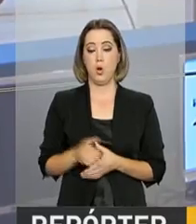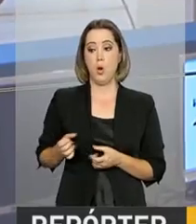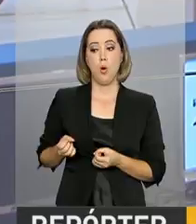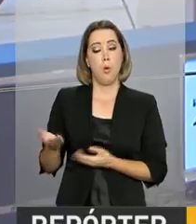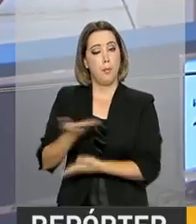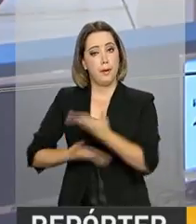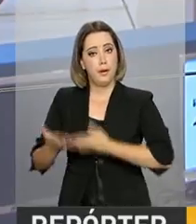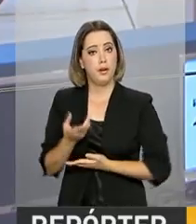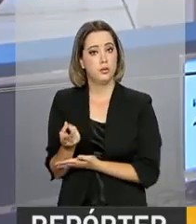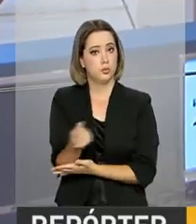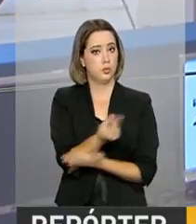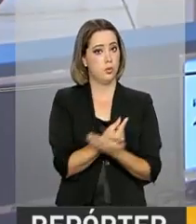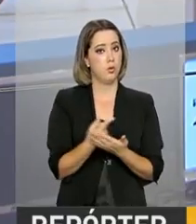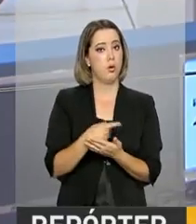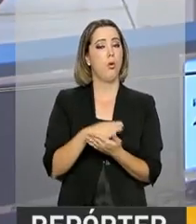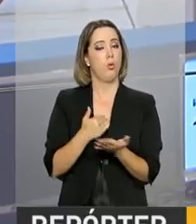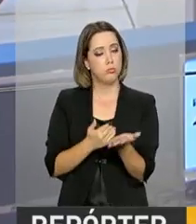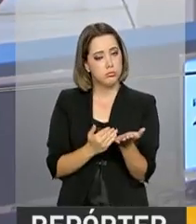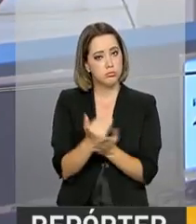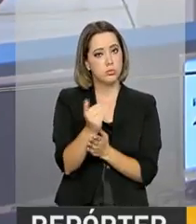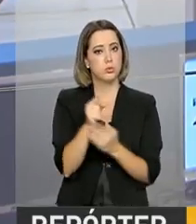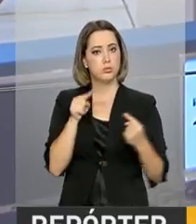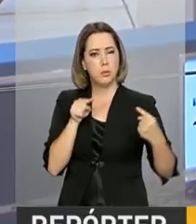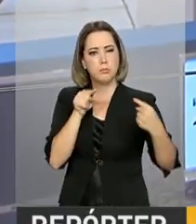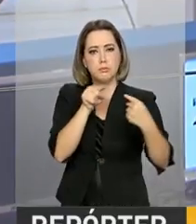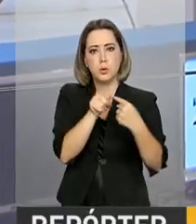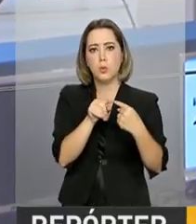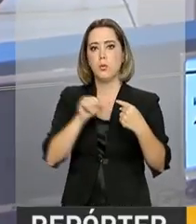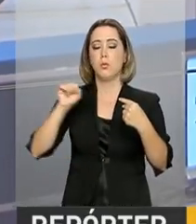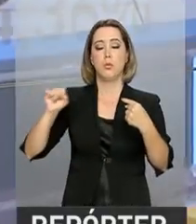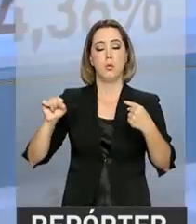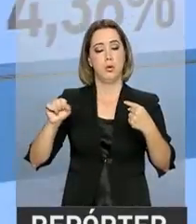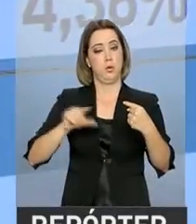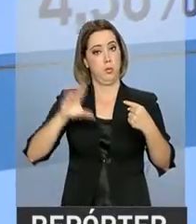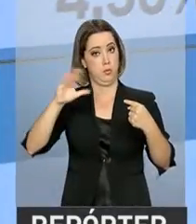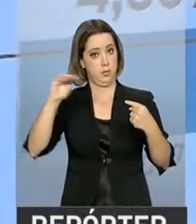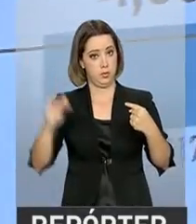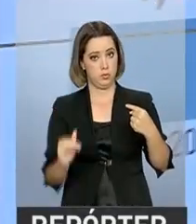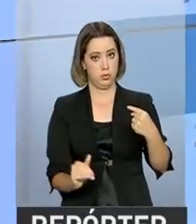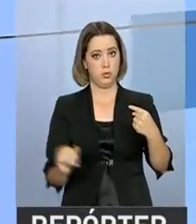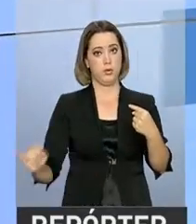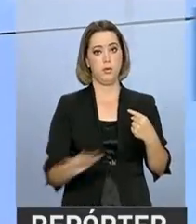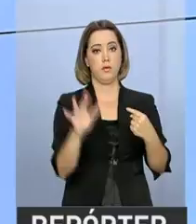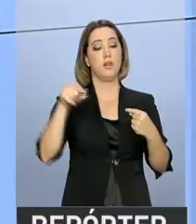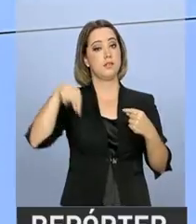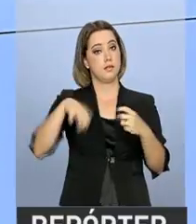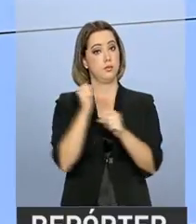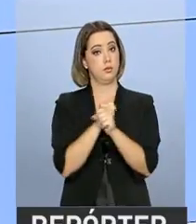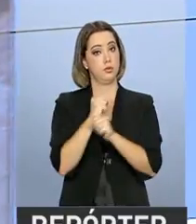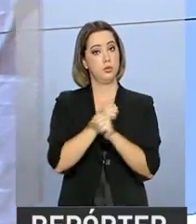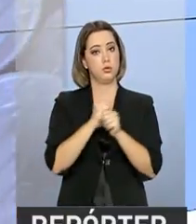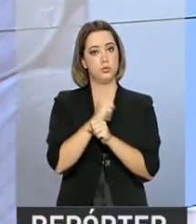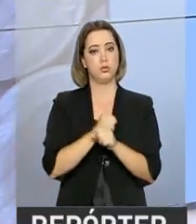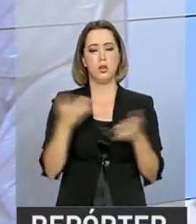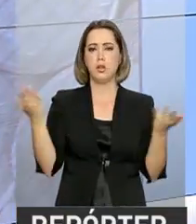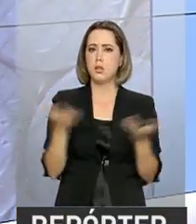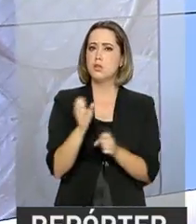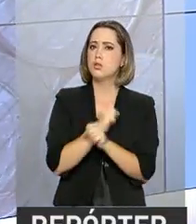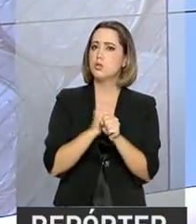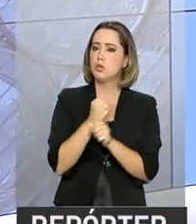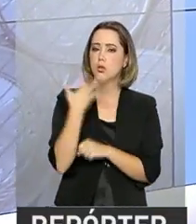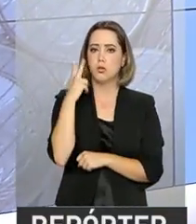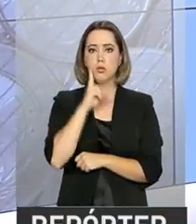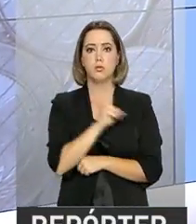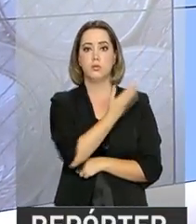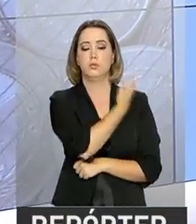financeiro Manteve a previsão de queda da inflação para este ano vamos ver os números aqui no telão a estimativa de inflação permanece